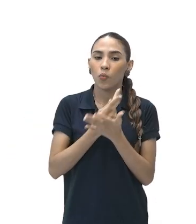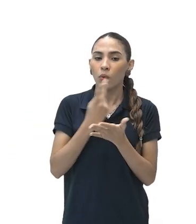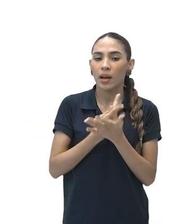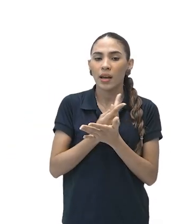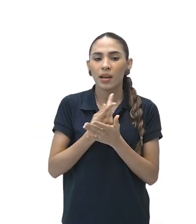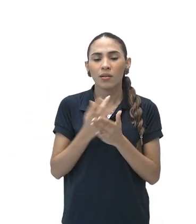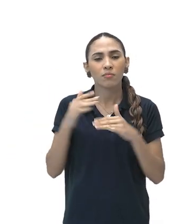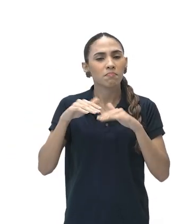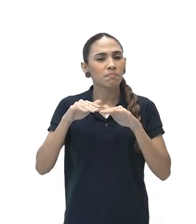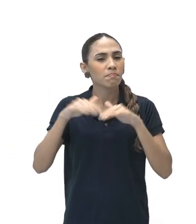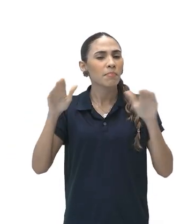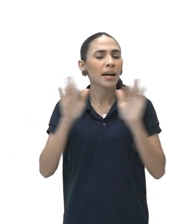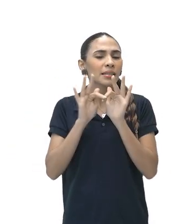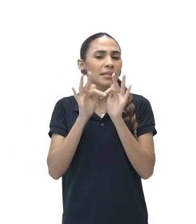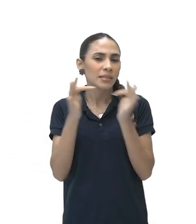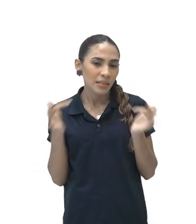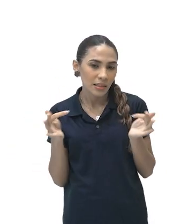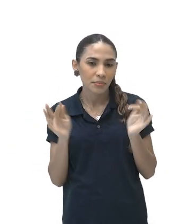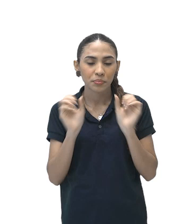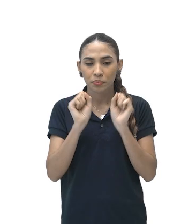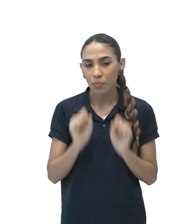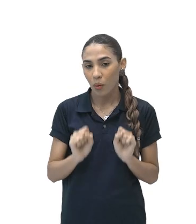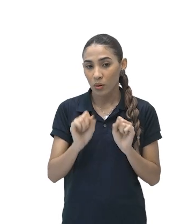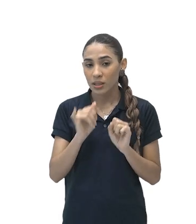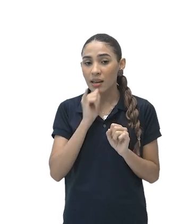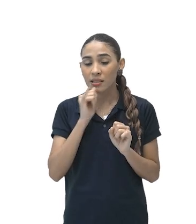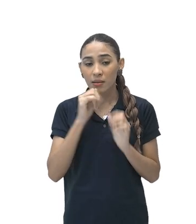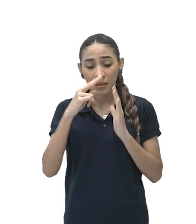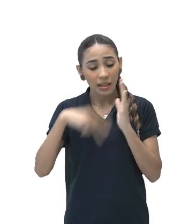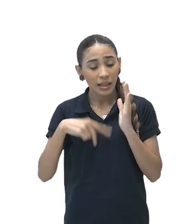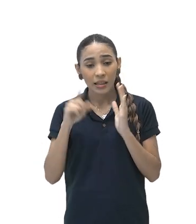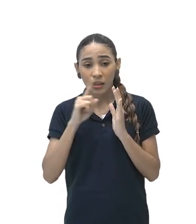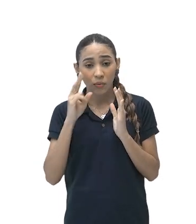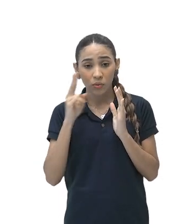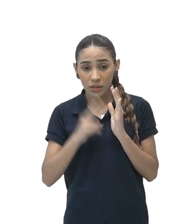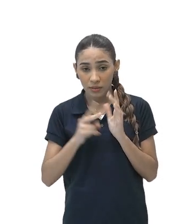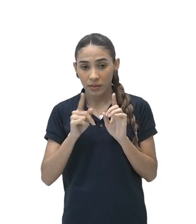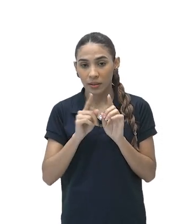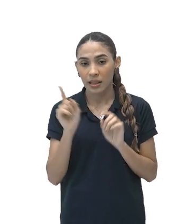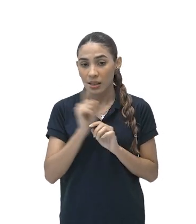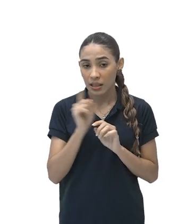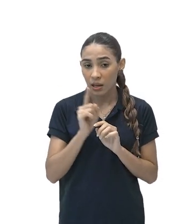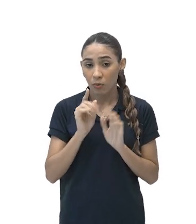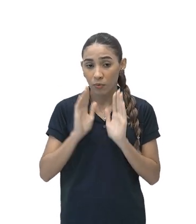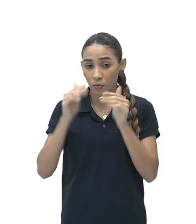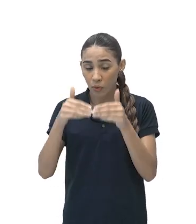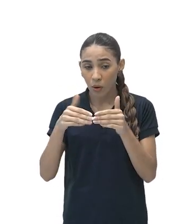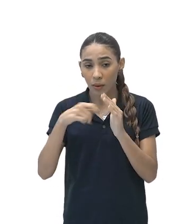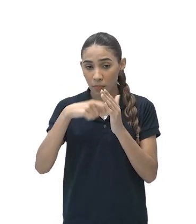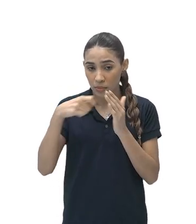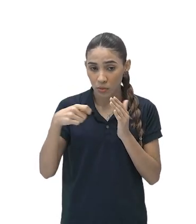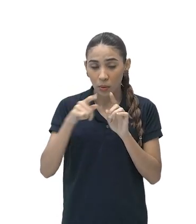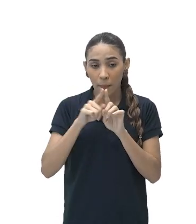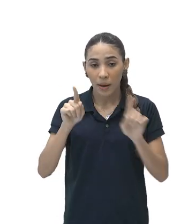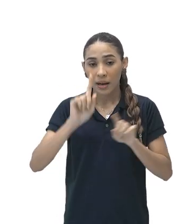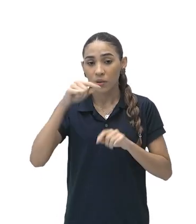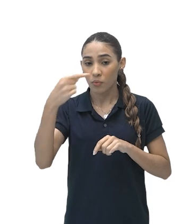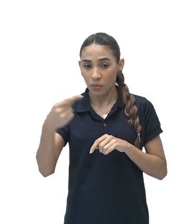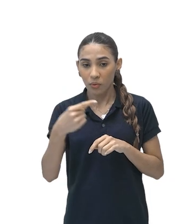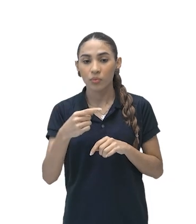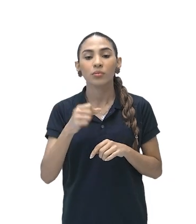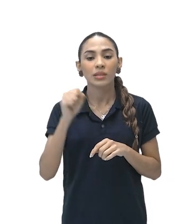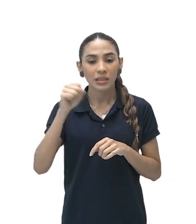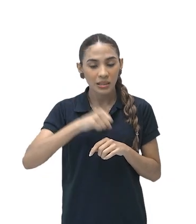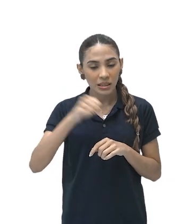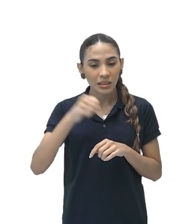talvez é um pouquinho mais sutil, talvez possa passar desapercebido. Não por quem trabalha com isso, tá, gente? Mas o próximo,